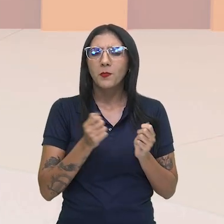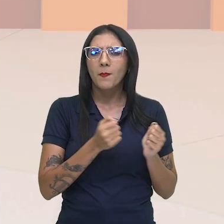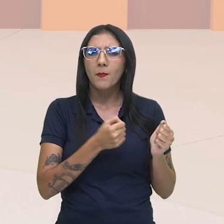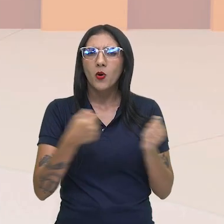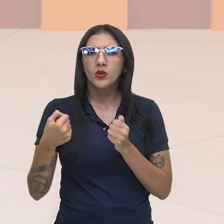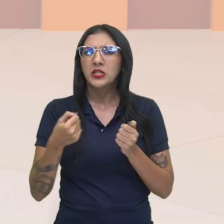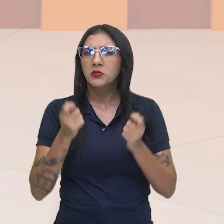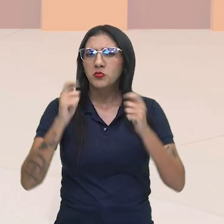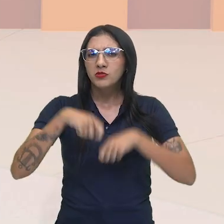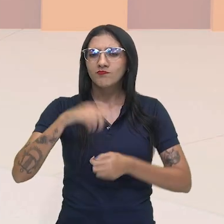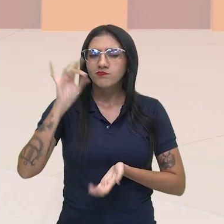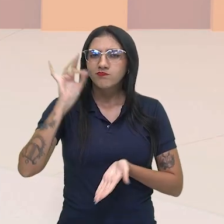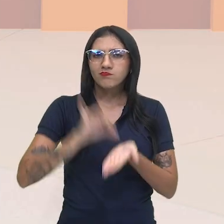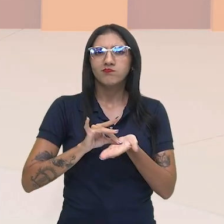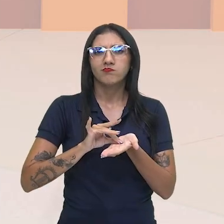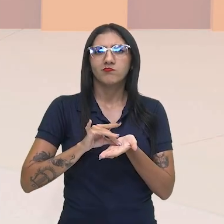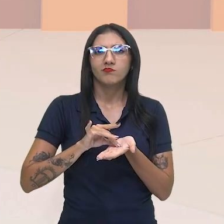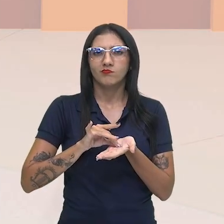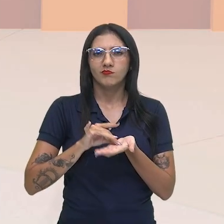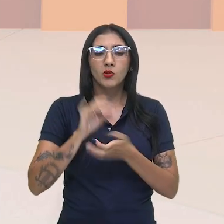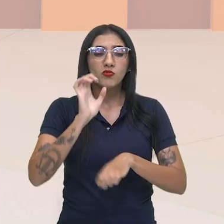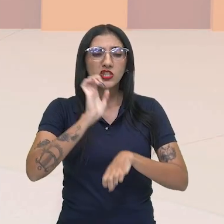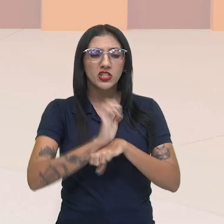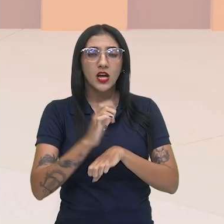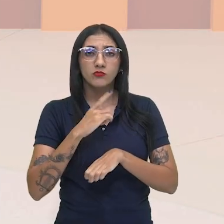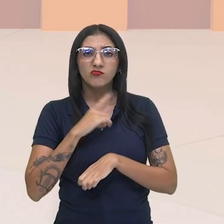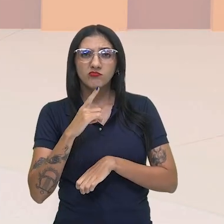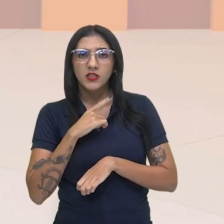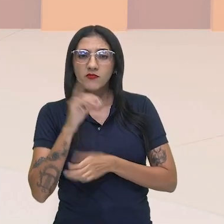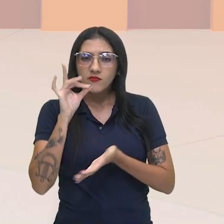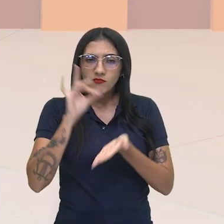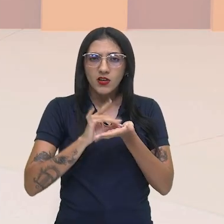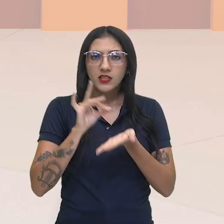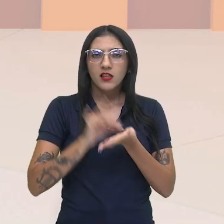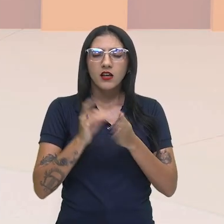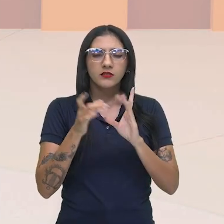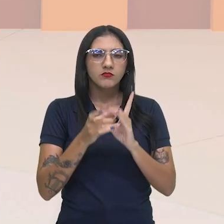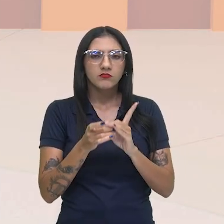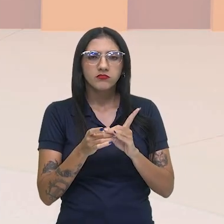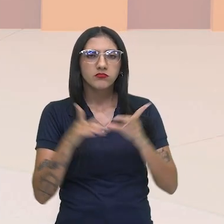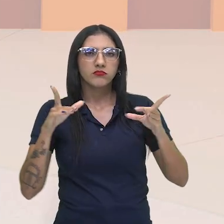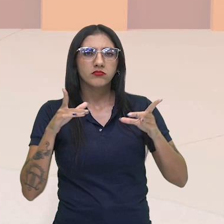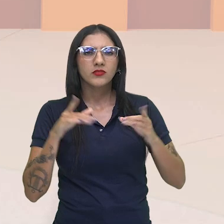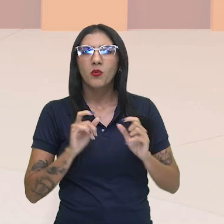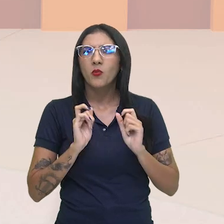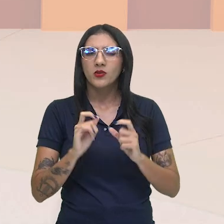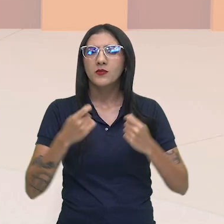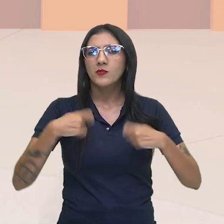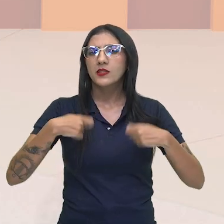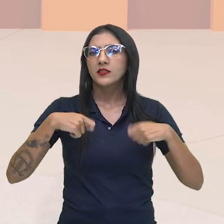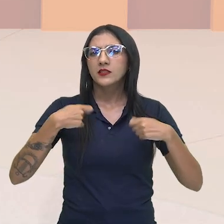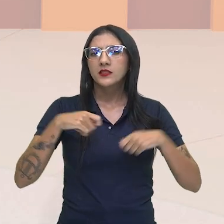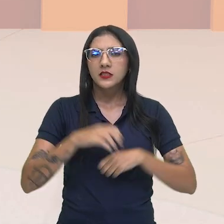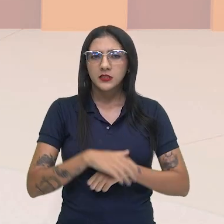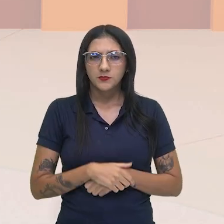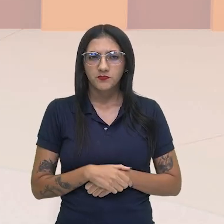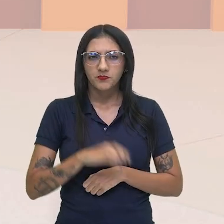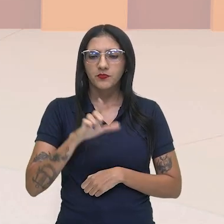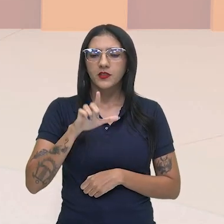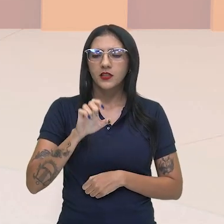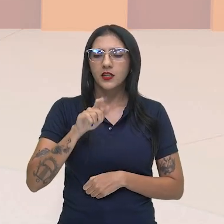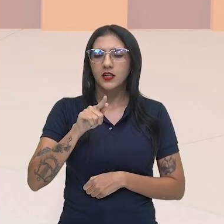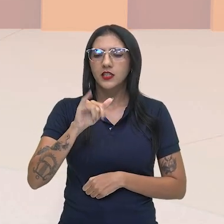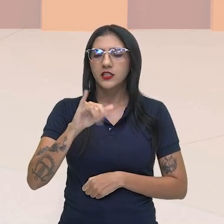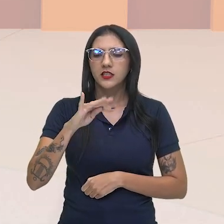legítimo, professor? Para que seja realmente um Estado democrático de direito, né? O que é preciso? A legitimidade,